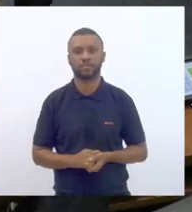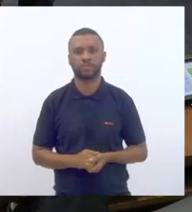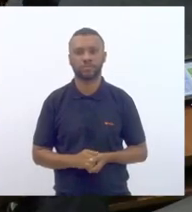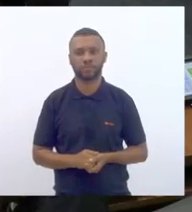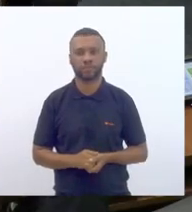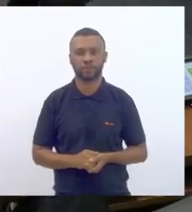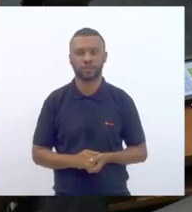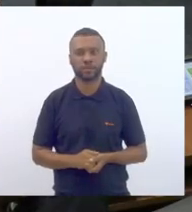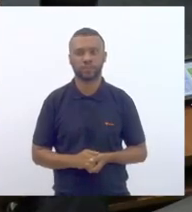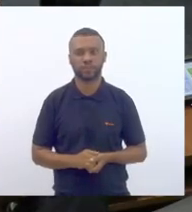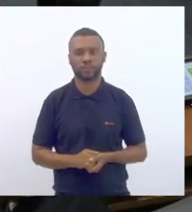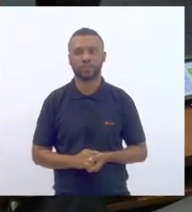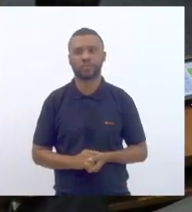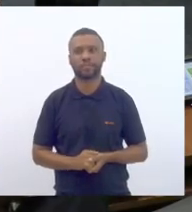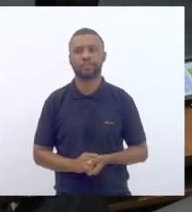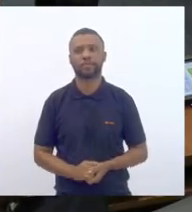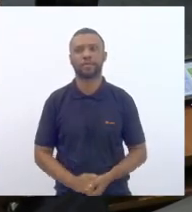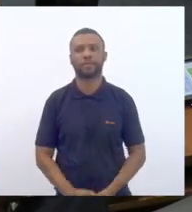Não sei.